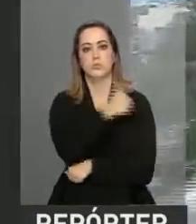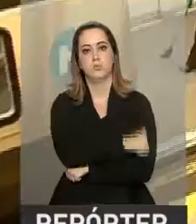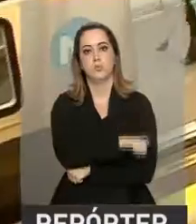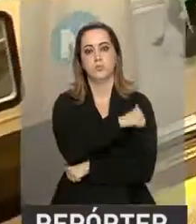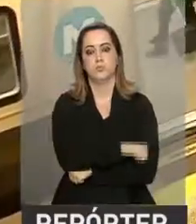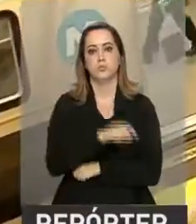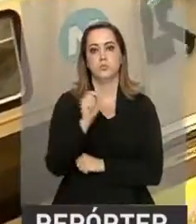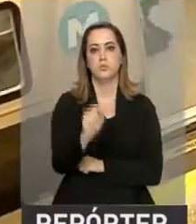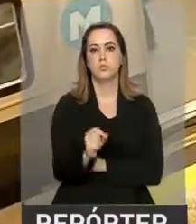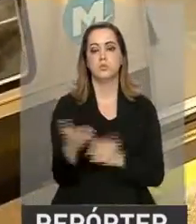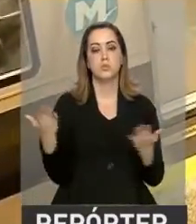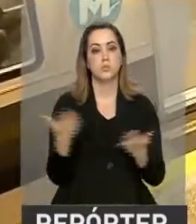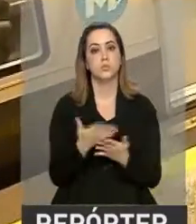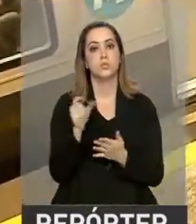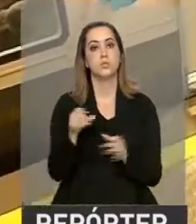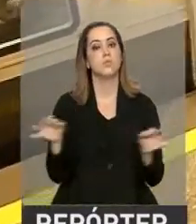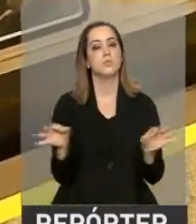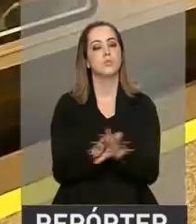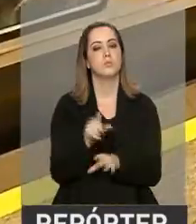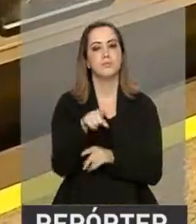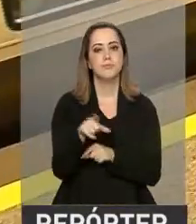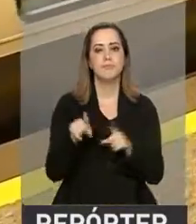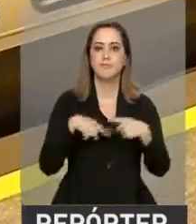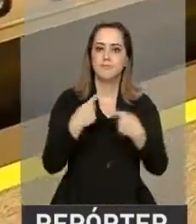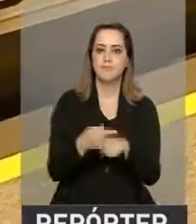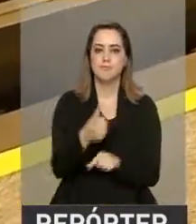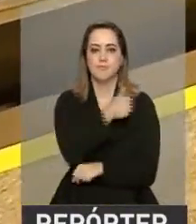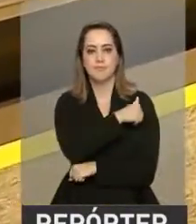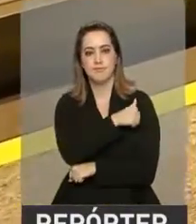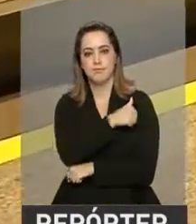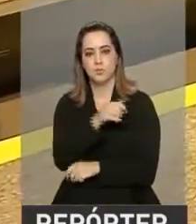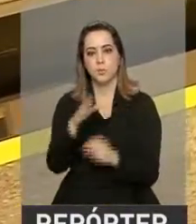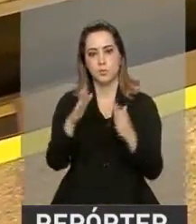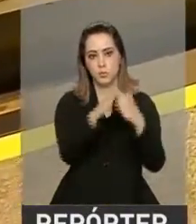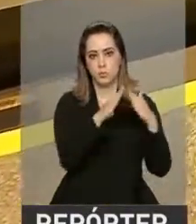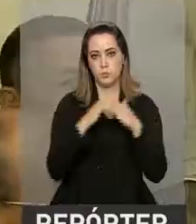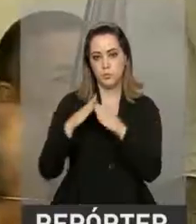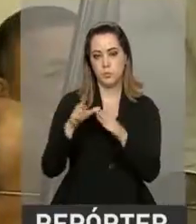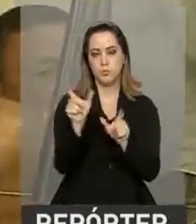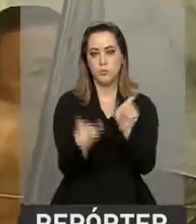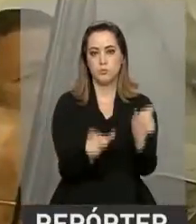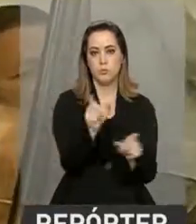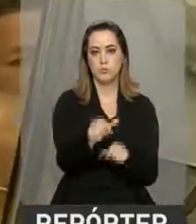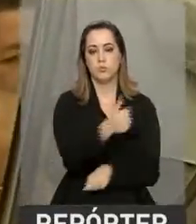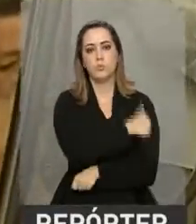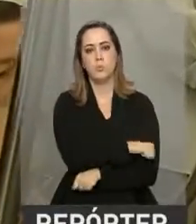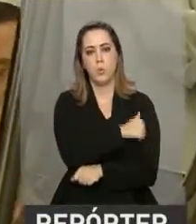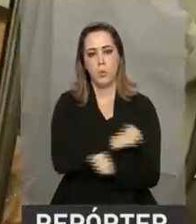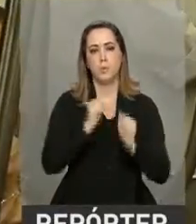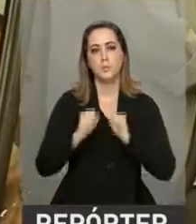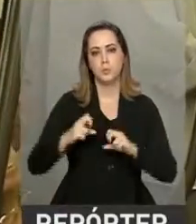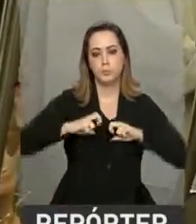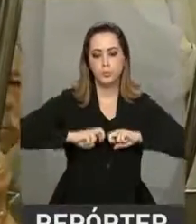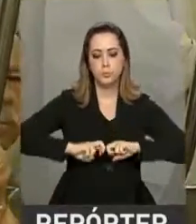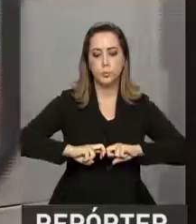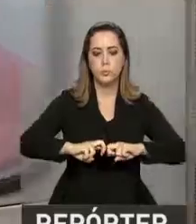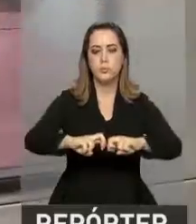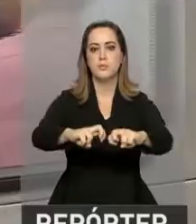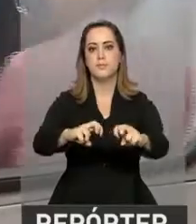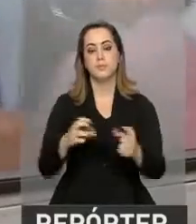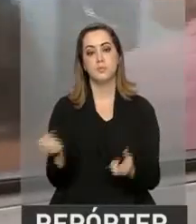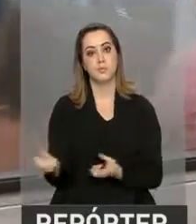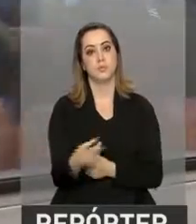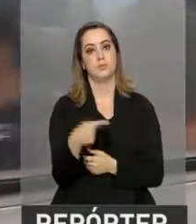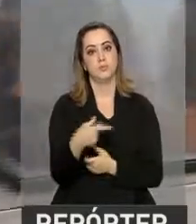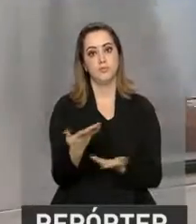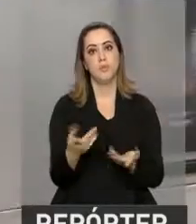Janeiro. Assim que a competição acabar, os cariocas poderão usar a nova linha do metrô, que liga a Zona Oeste ao centro da cidade. Também